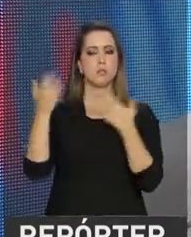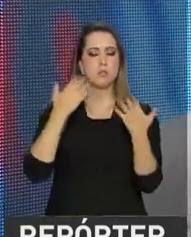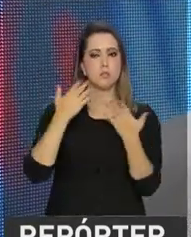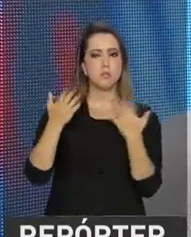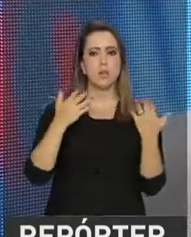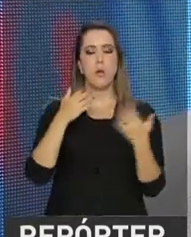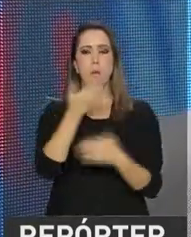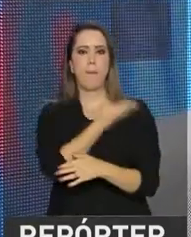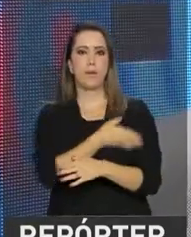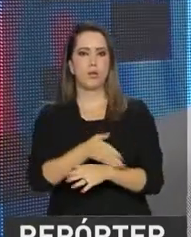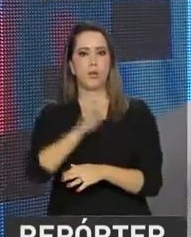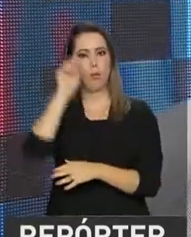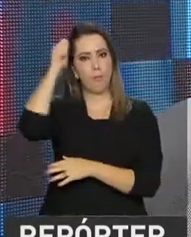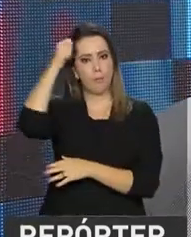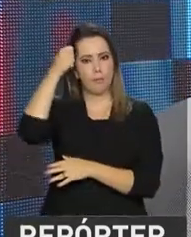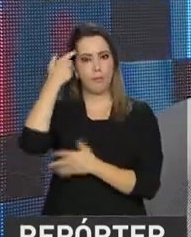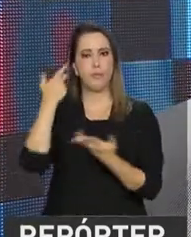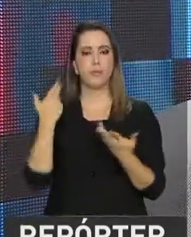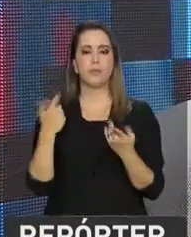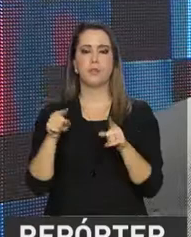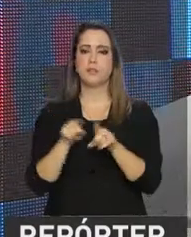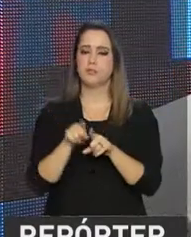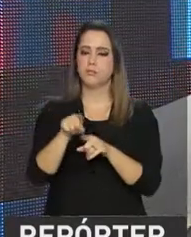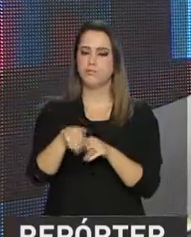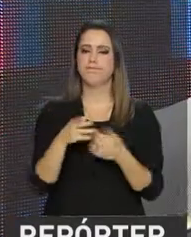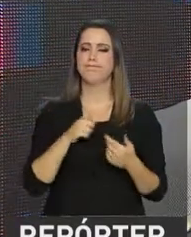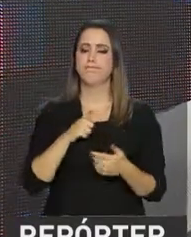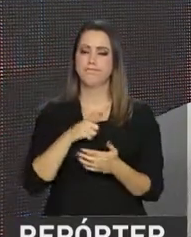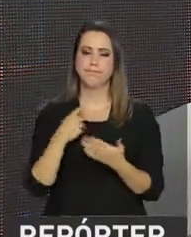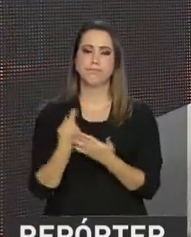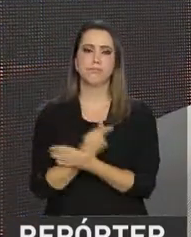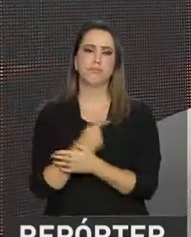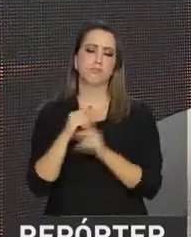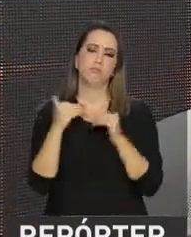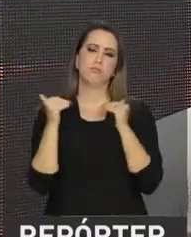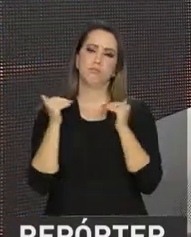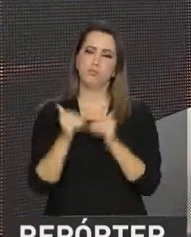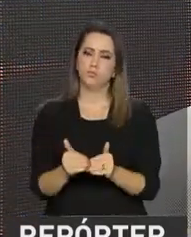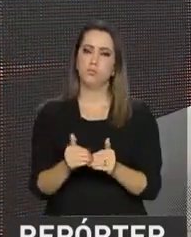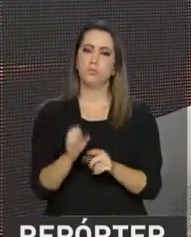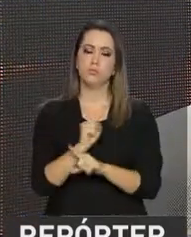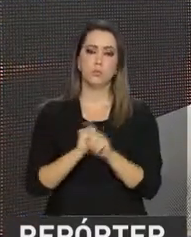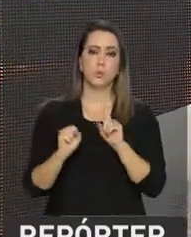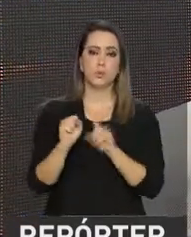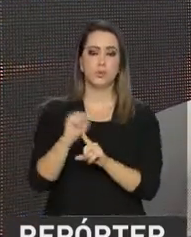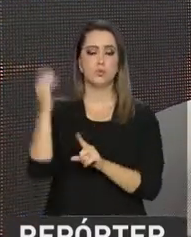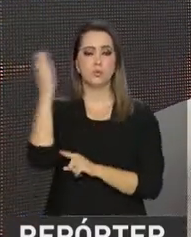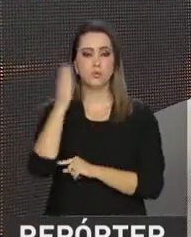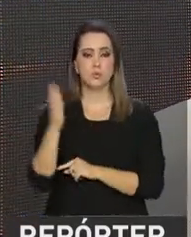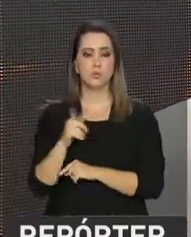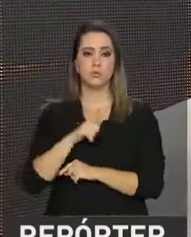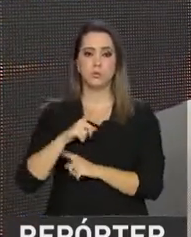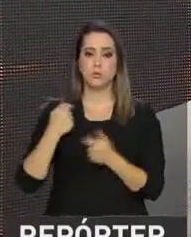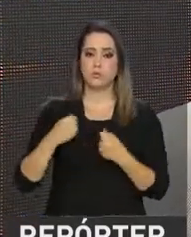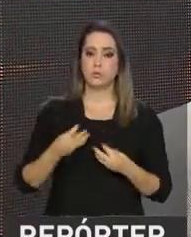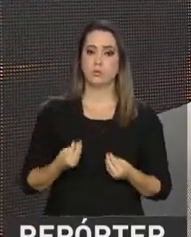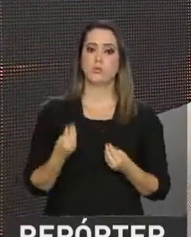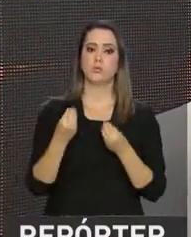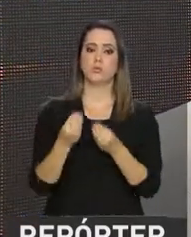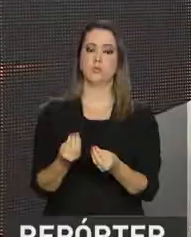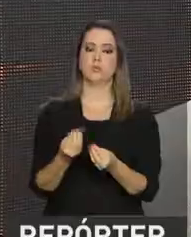raça, etc. É algo que está ainda presente, infelizmente, na sociedade brasileira e temos que dar a